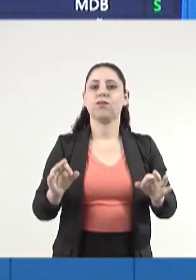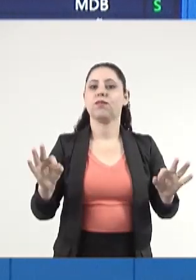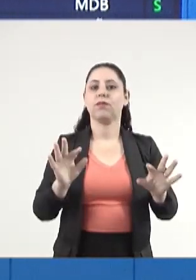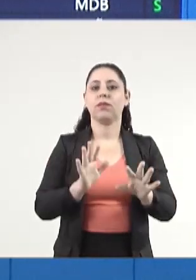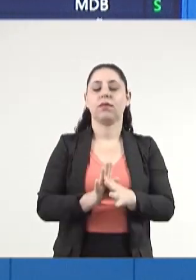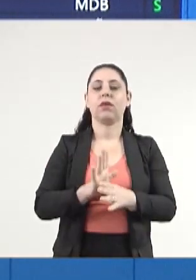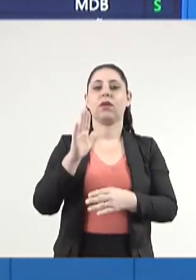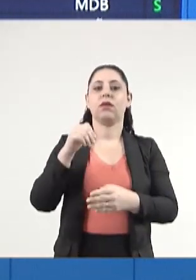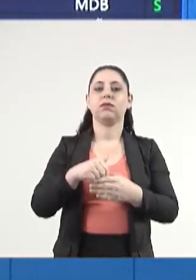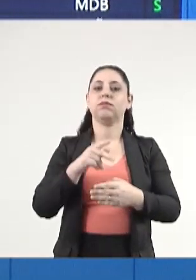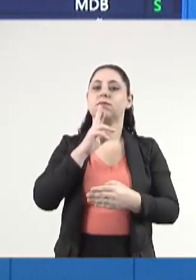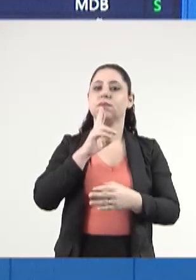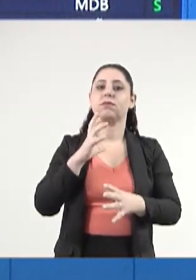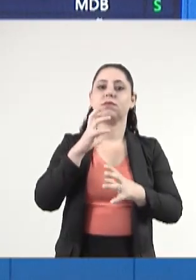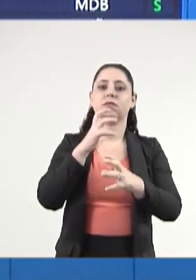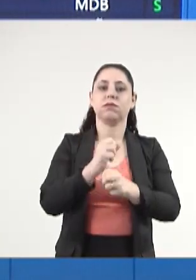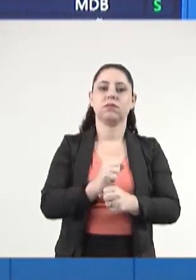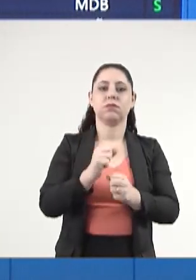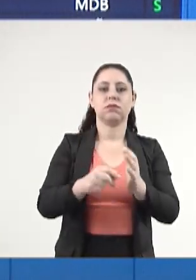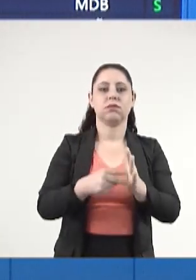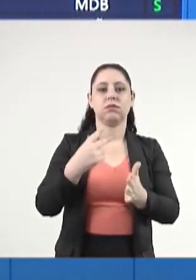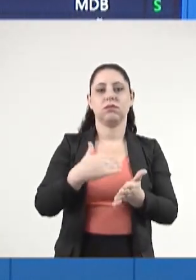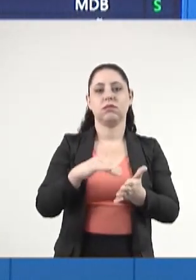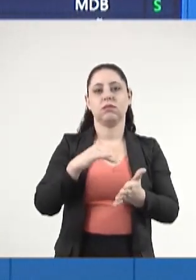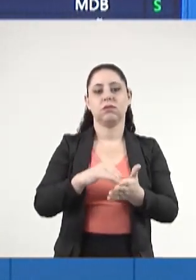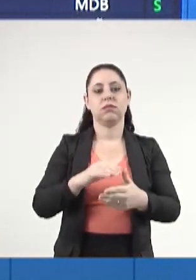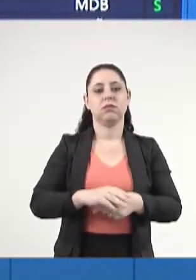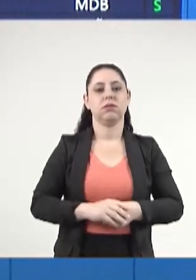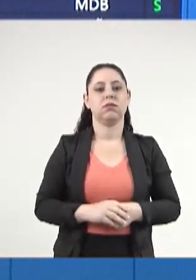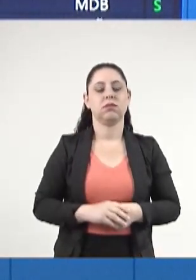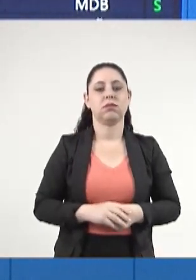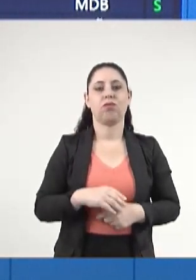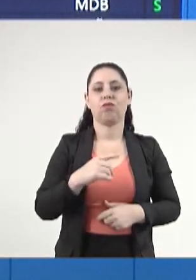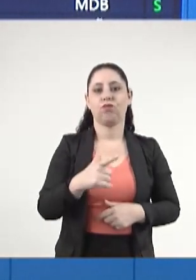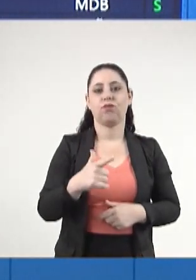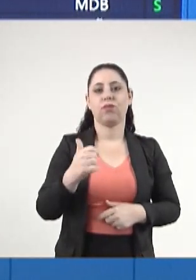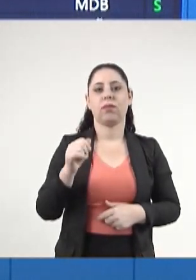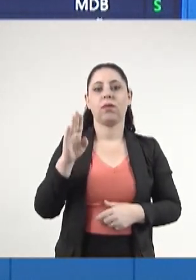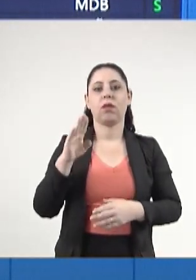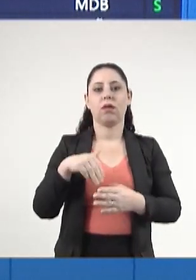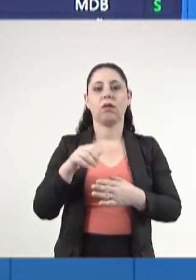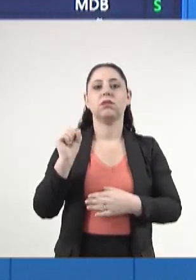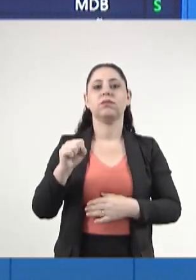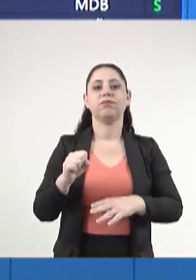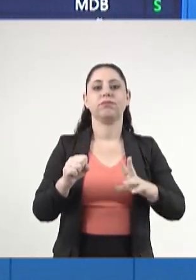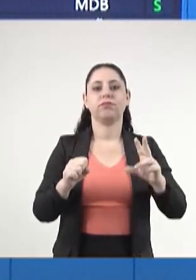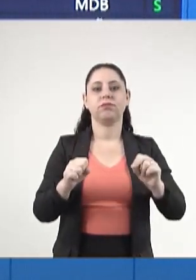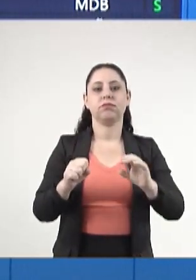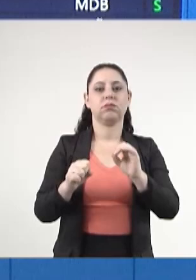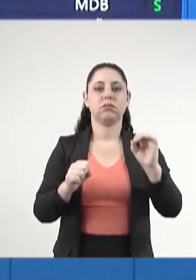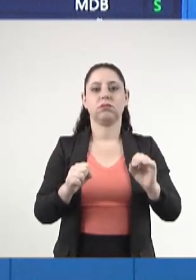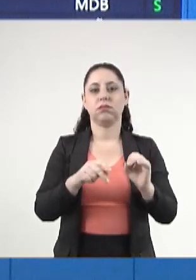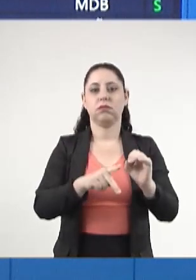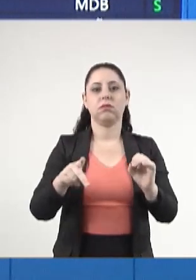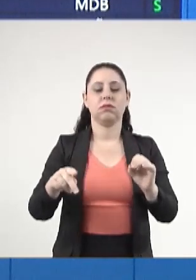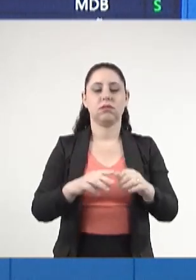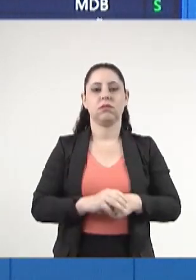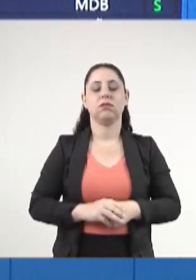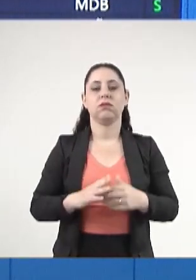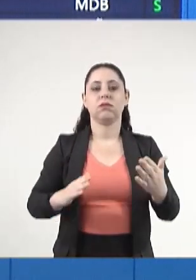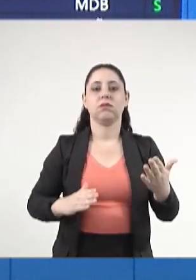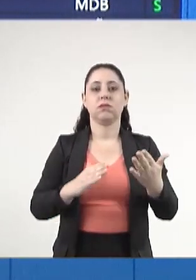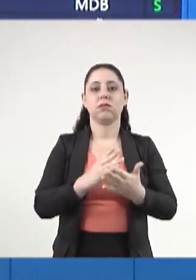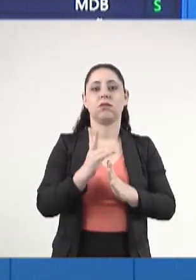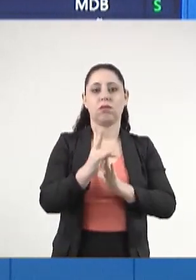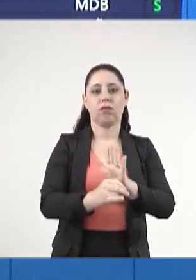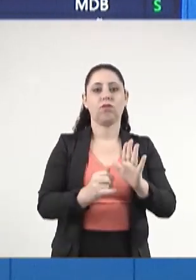Encerrada a votação, solicito o resultado da mesma ao senhor segundo secretário. 21 votos favoráveis, nenhum voto contrário, senhor presidente.